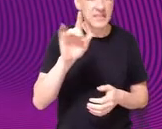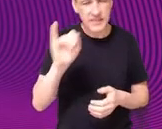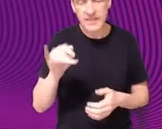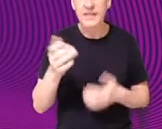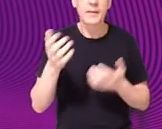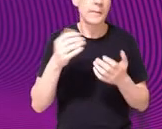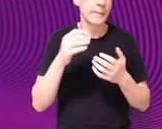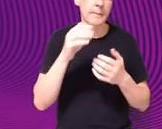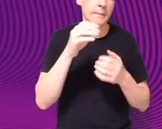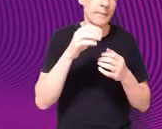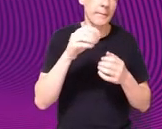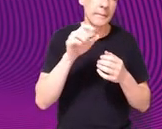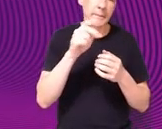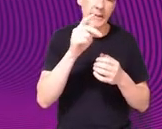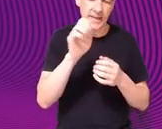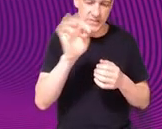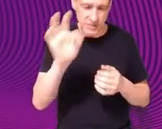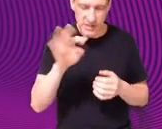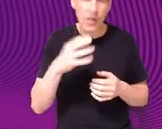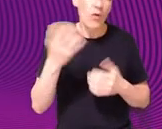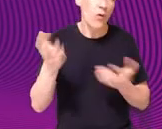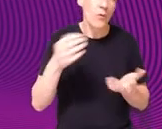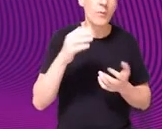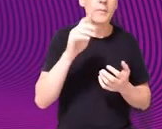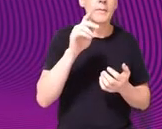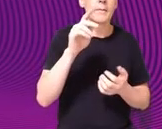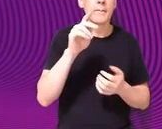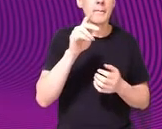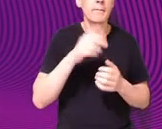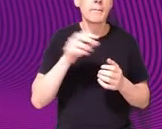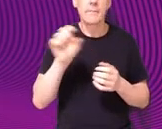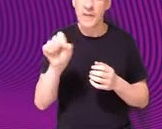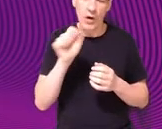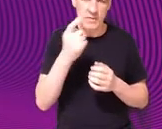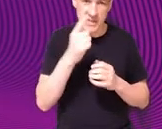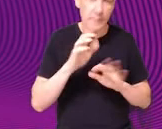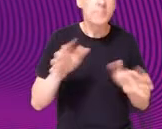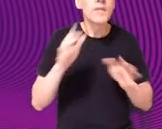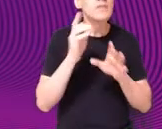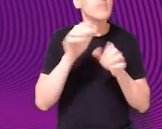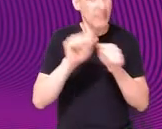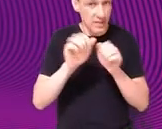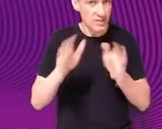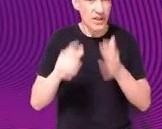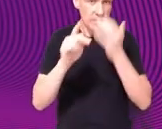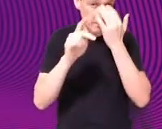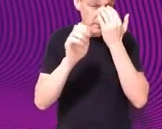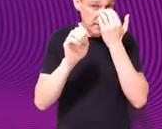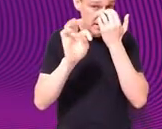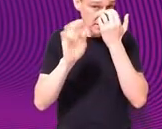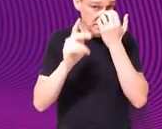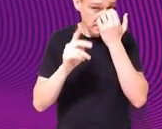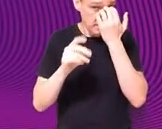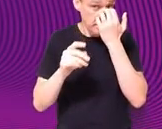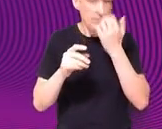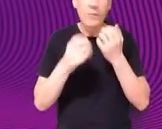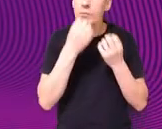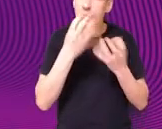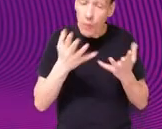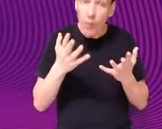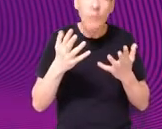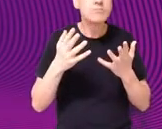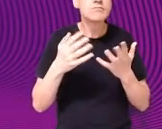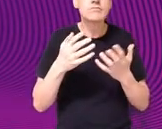feito o PET e acendeu a lâmpada. O PET foi extremamente positivo. Vocês vejam bem que